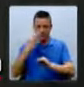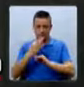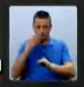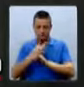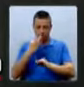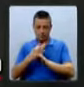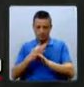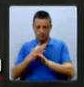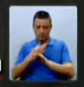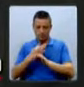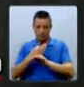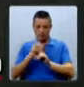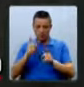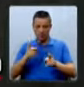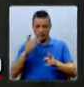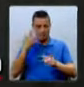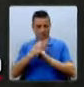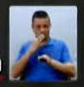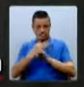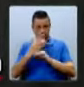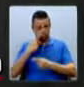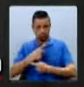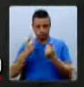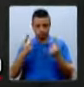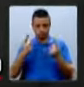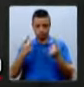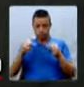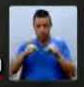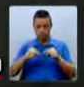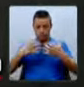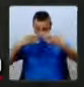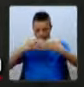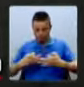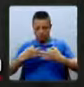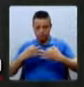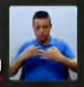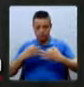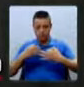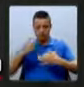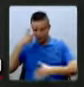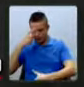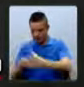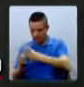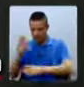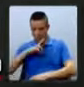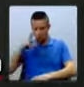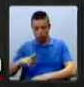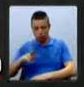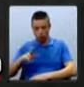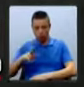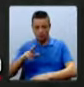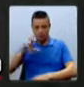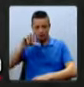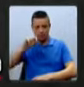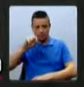um momento de celebração deste processo. Diria que é a afirmação da criação nacional, logicamente também com